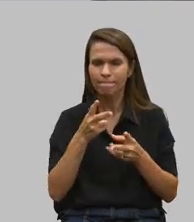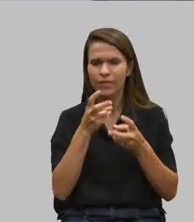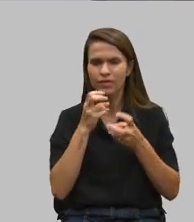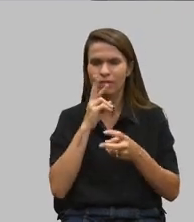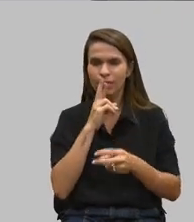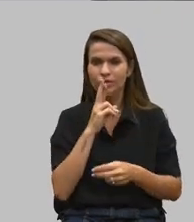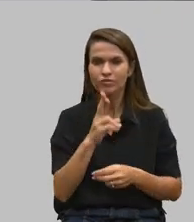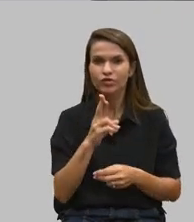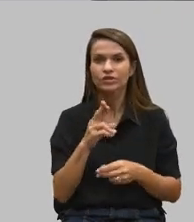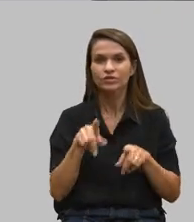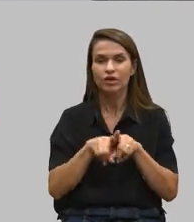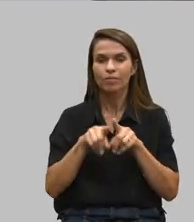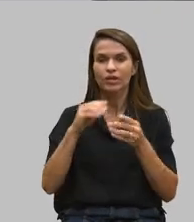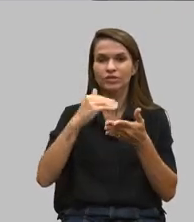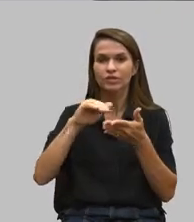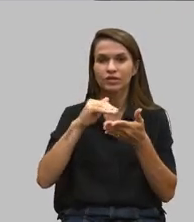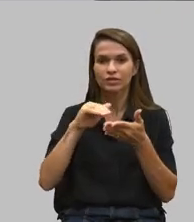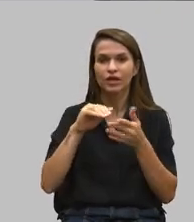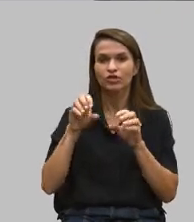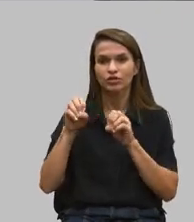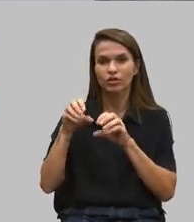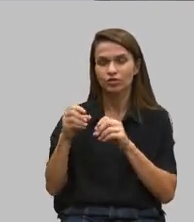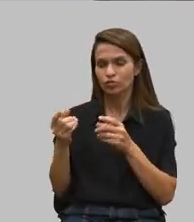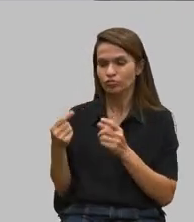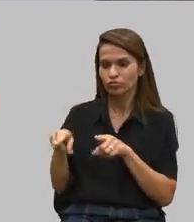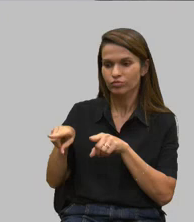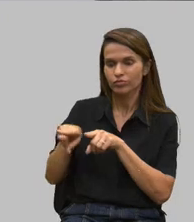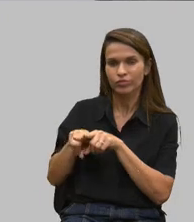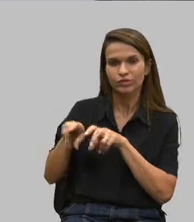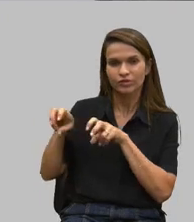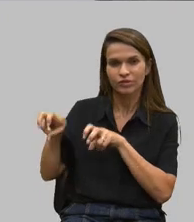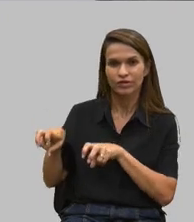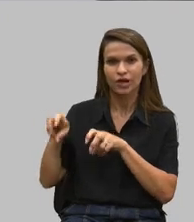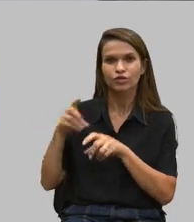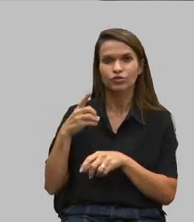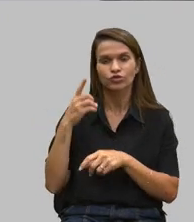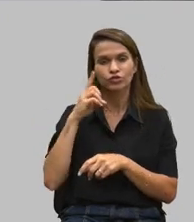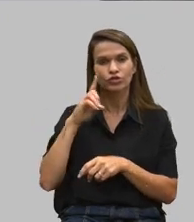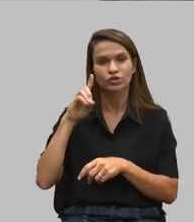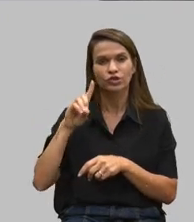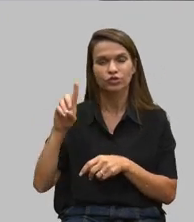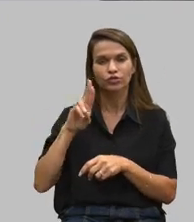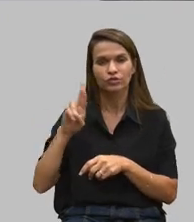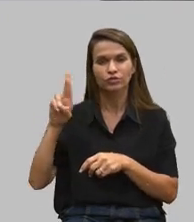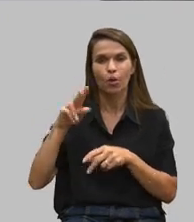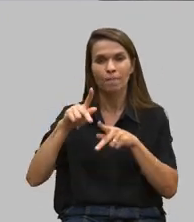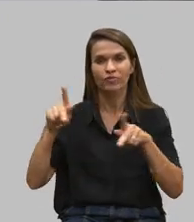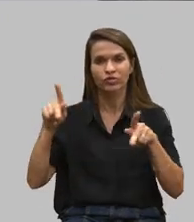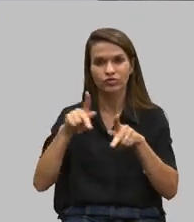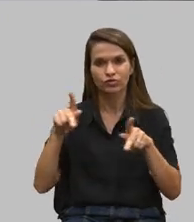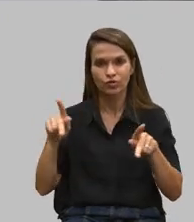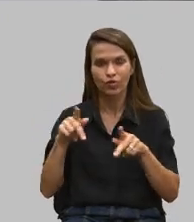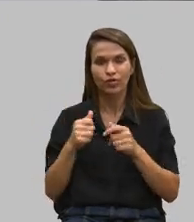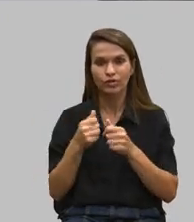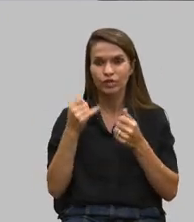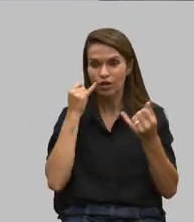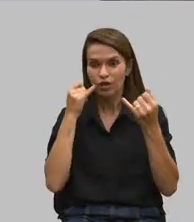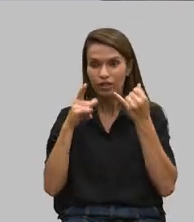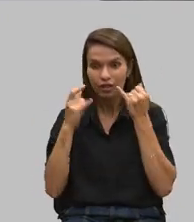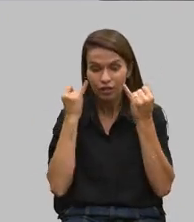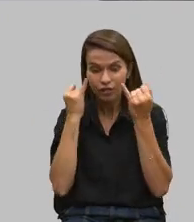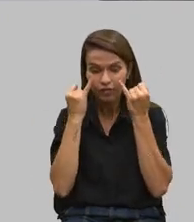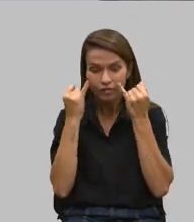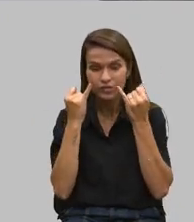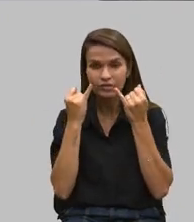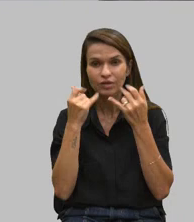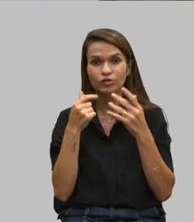também do secretário de educação que está aqui do meu lado do superintendentes dos diretores dos professores Então você recebeu essa notícia secretário e a gente